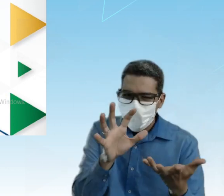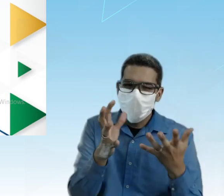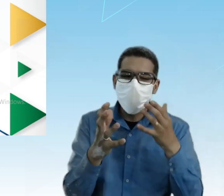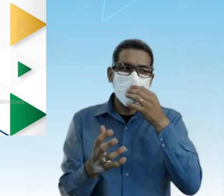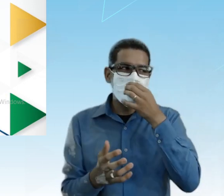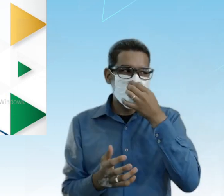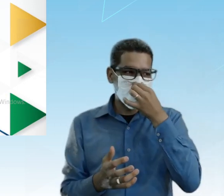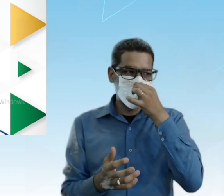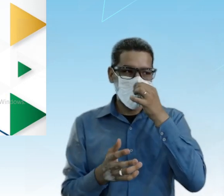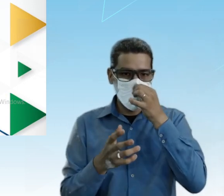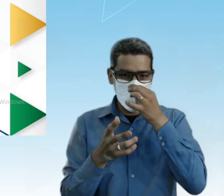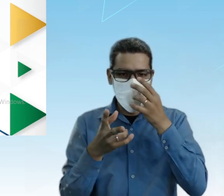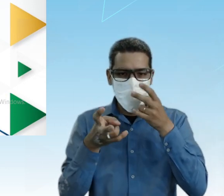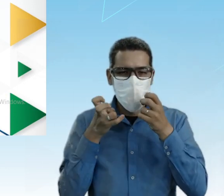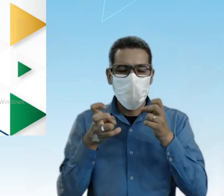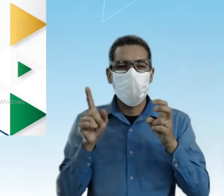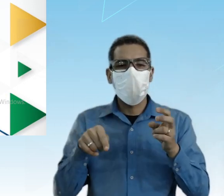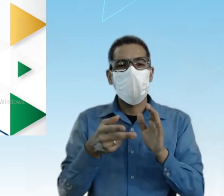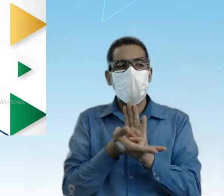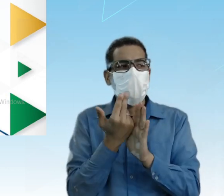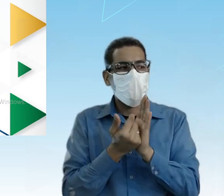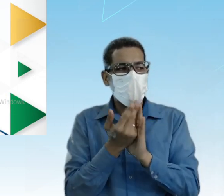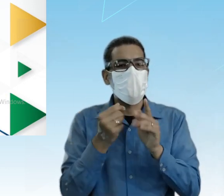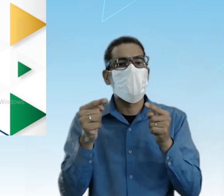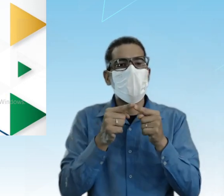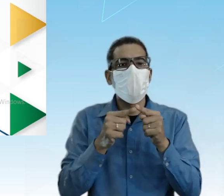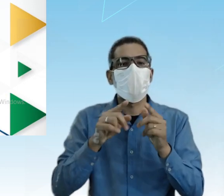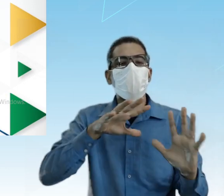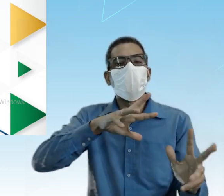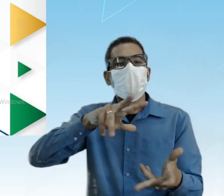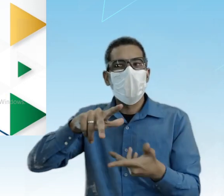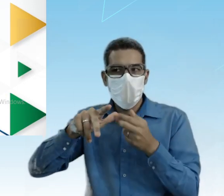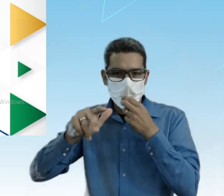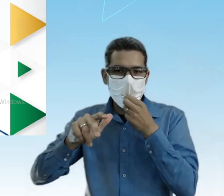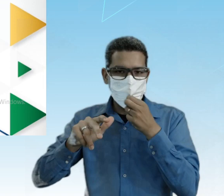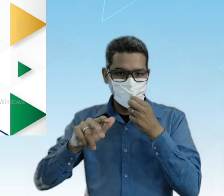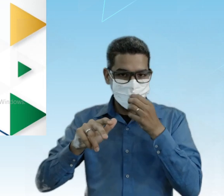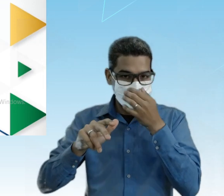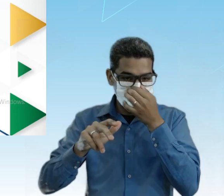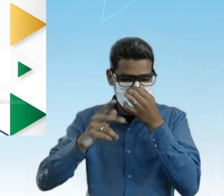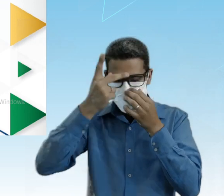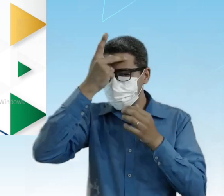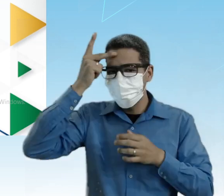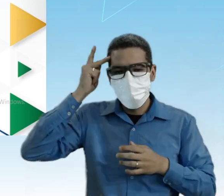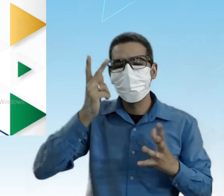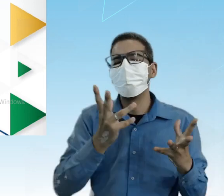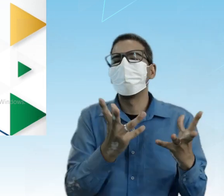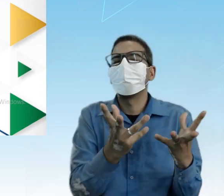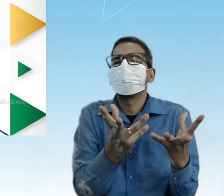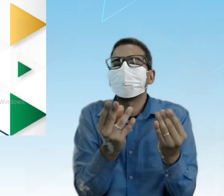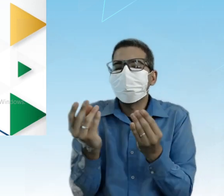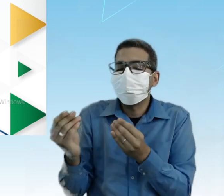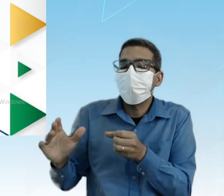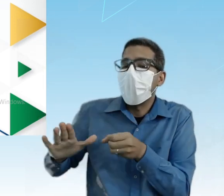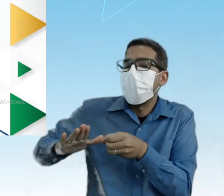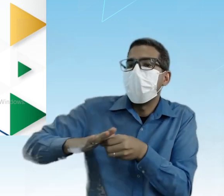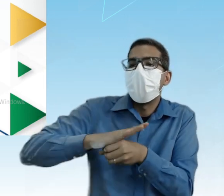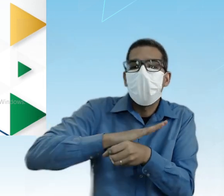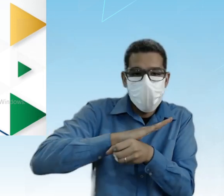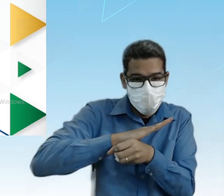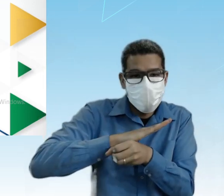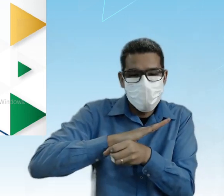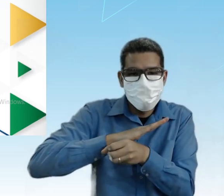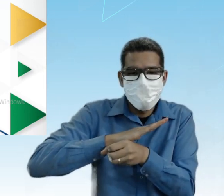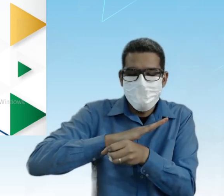sim, que é uma charge referente ao mundo que está muito cheio de gente. Não está tendo crosta